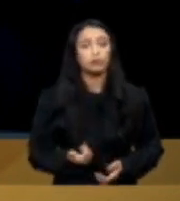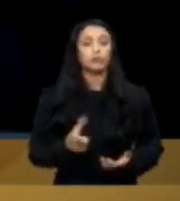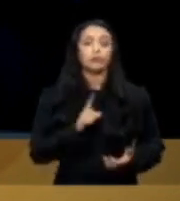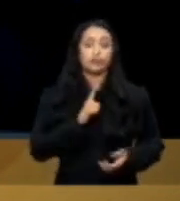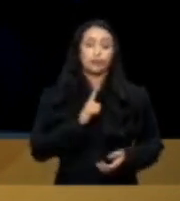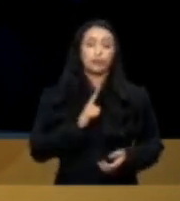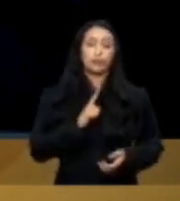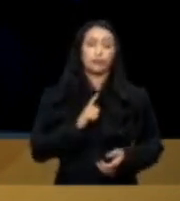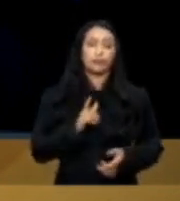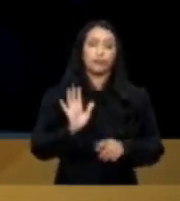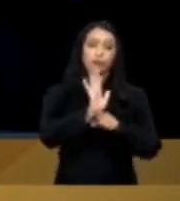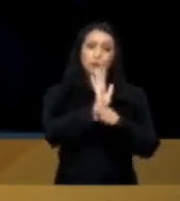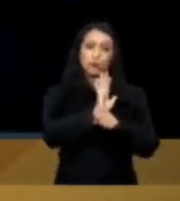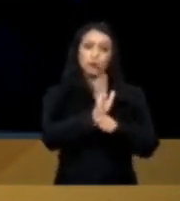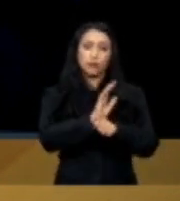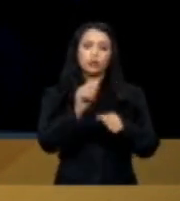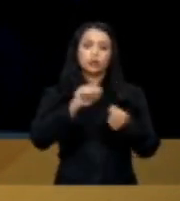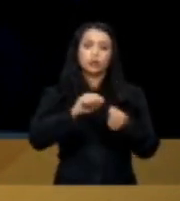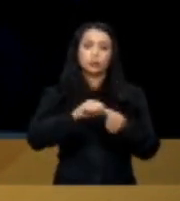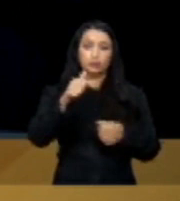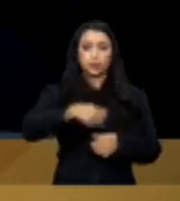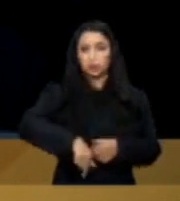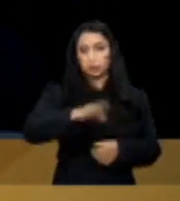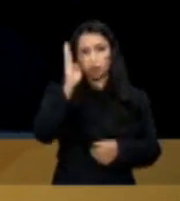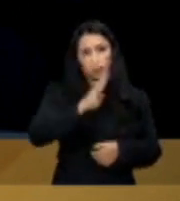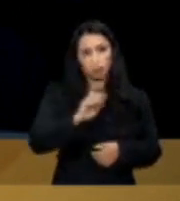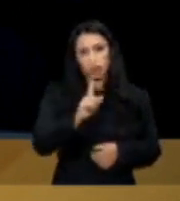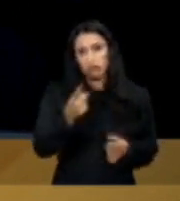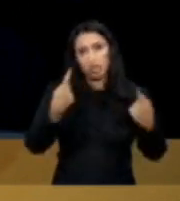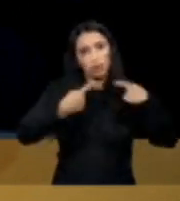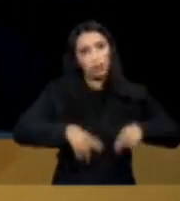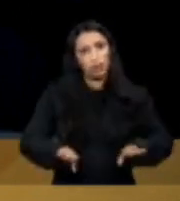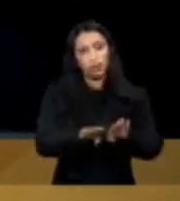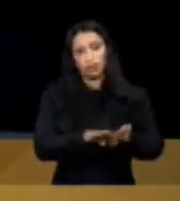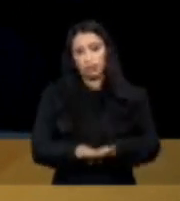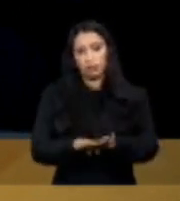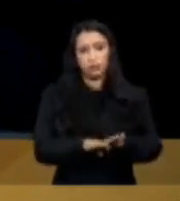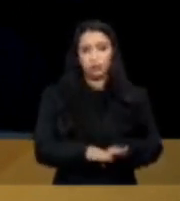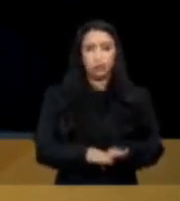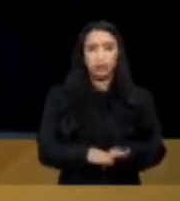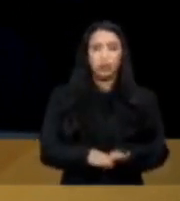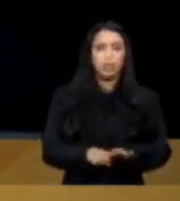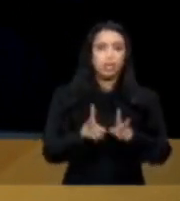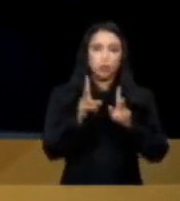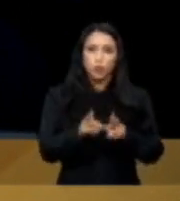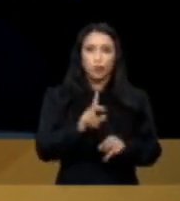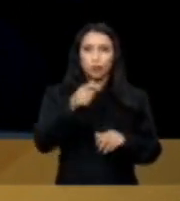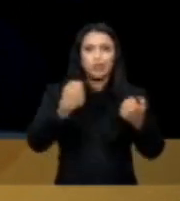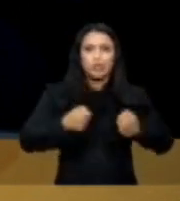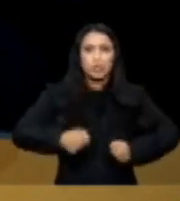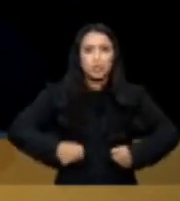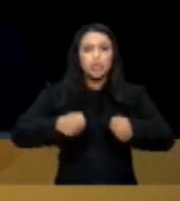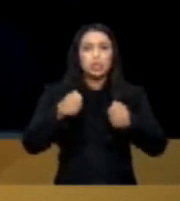cota de veiculação de filmes brasileiros não viola a isonomia. Igualdade não significa um tratamento idêntico. A ausência